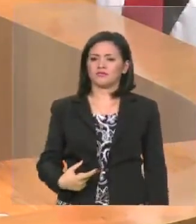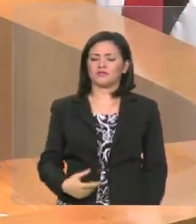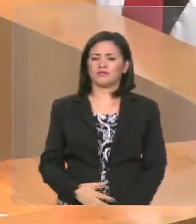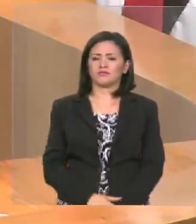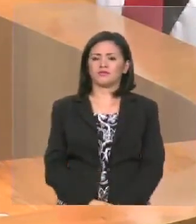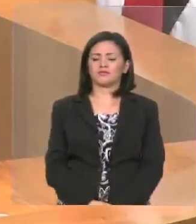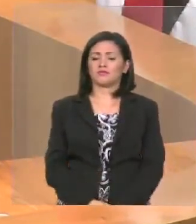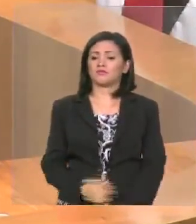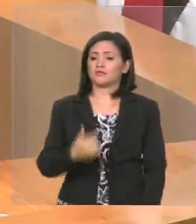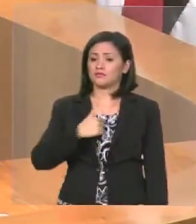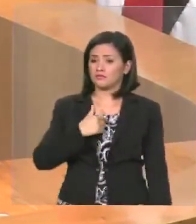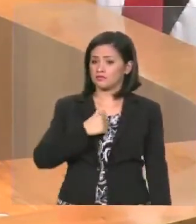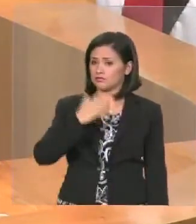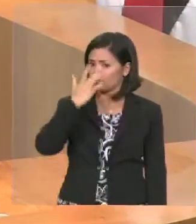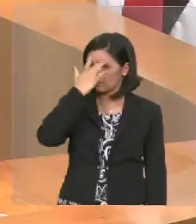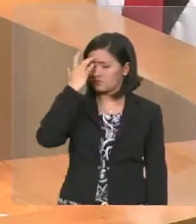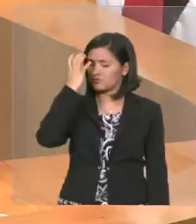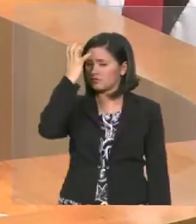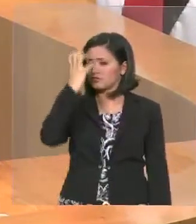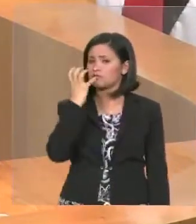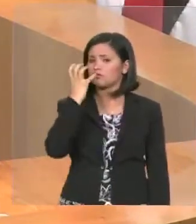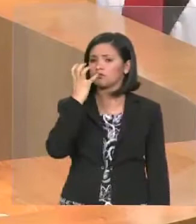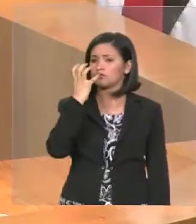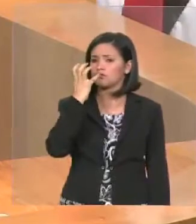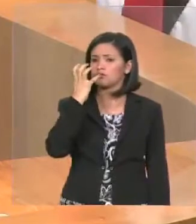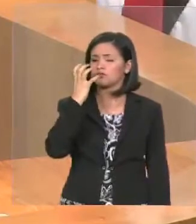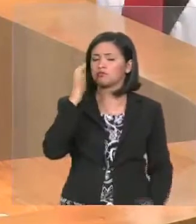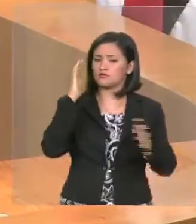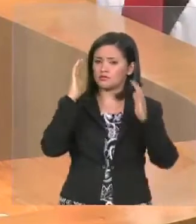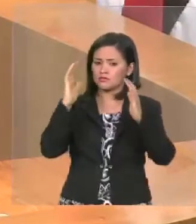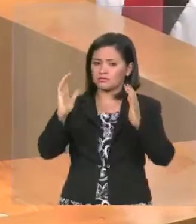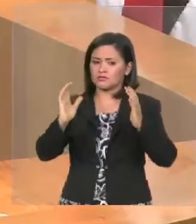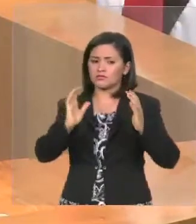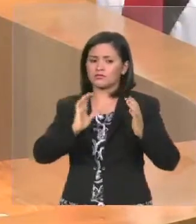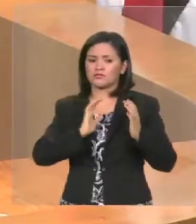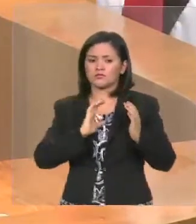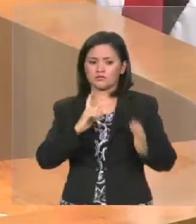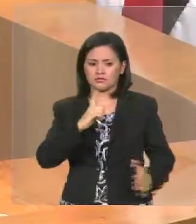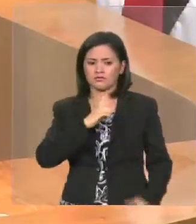Eu sou um homem sério, um homem honrado,